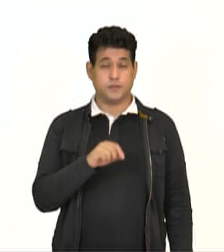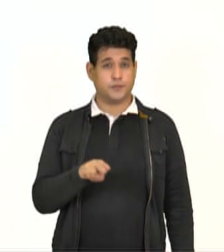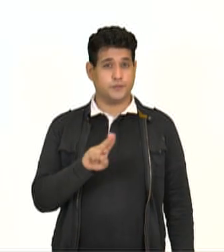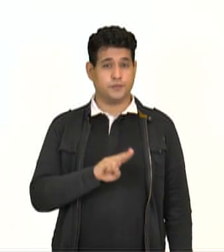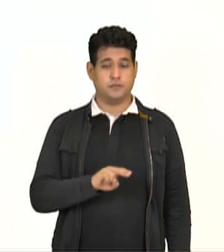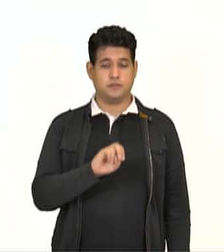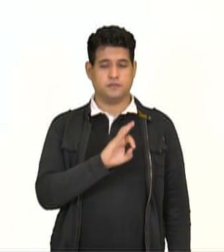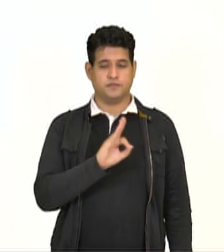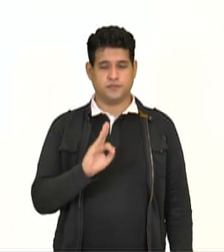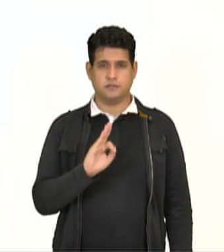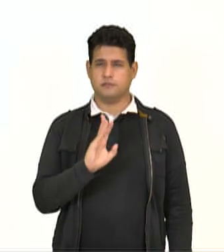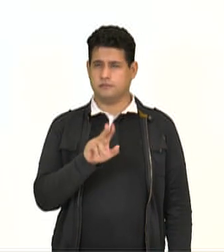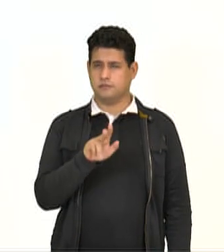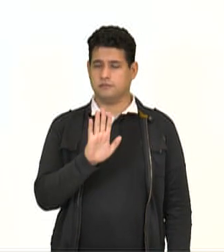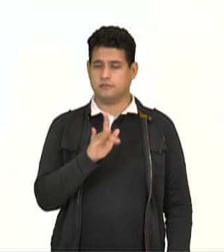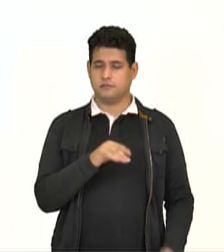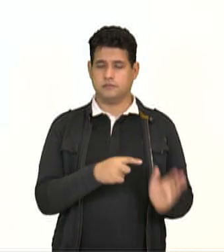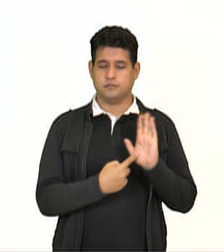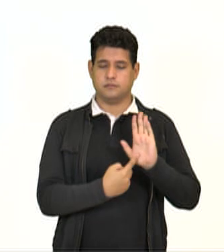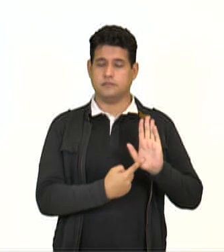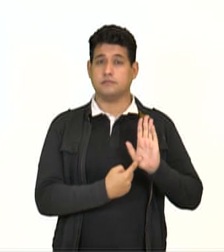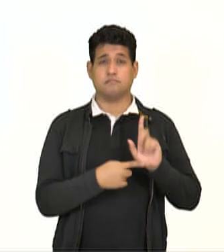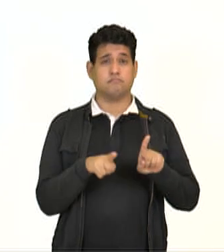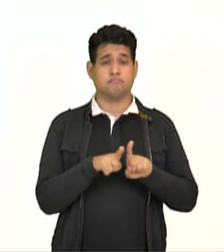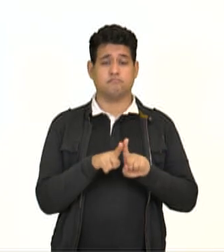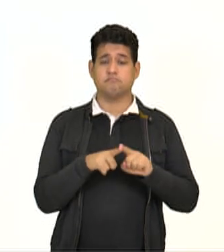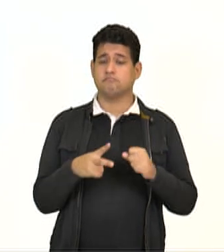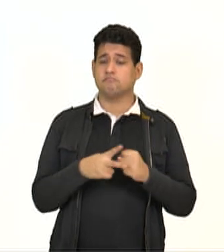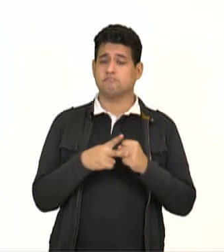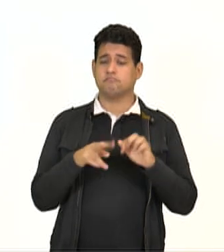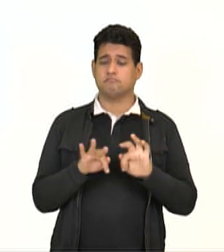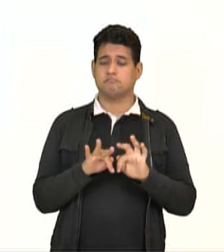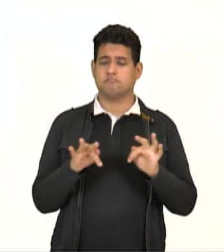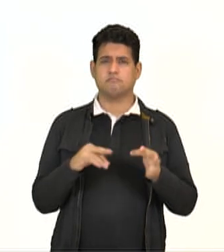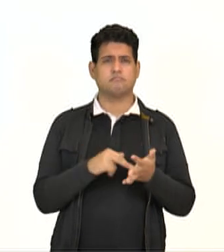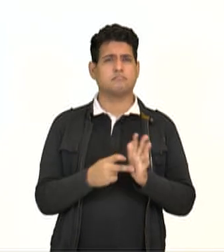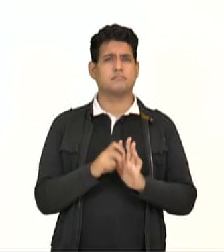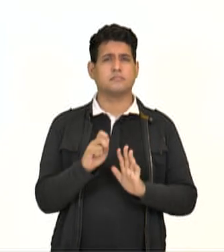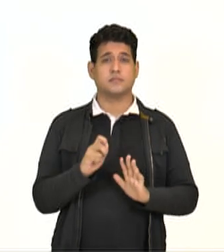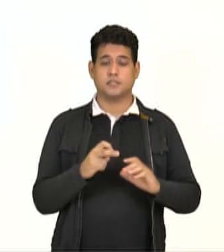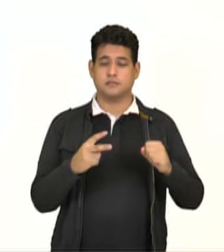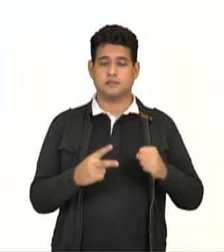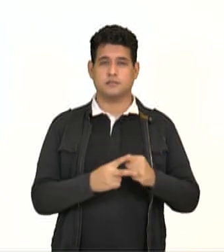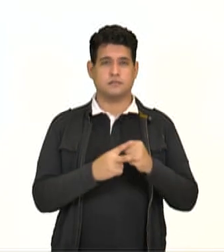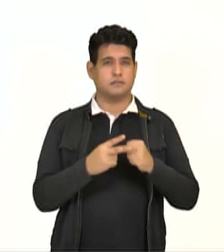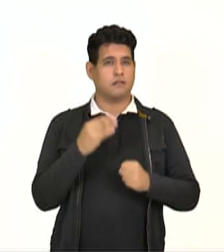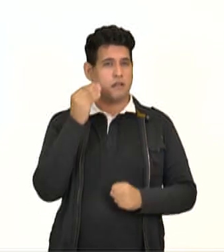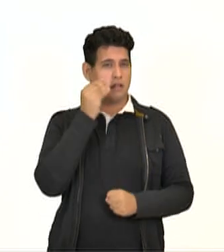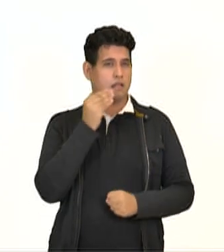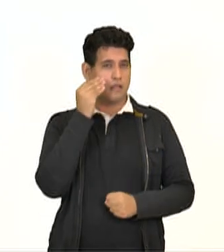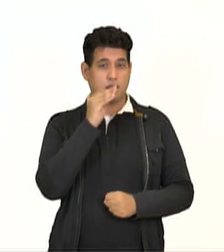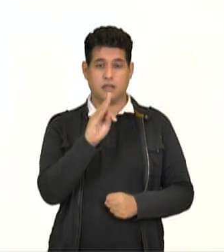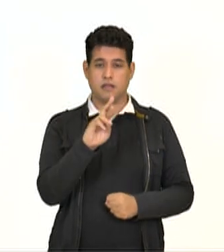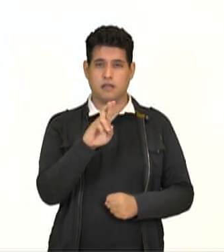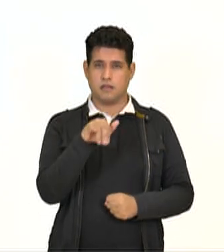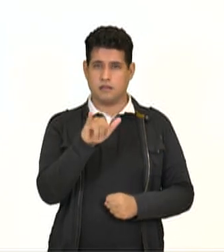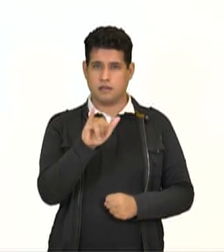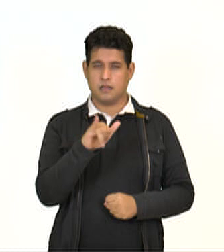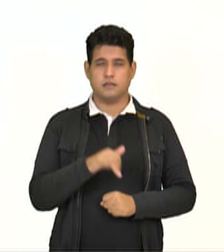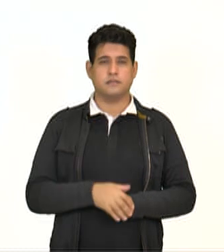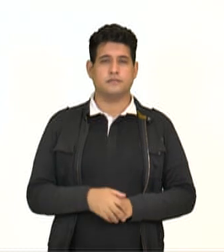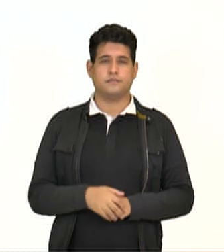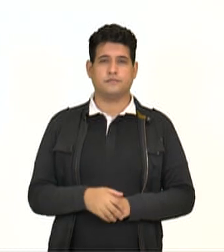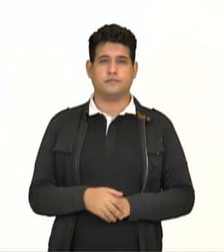if, igual eu mostrei aqui para vocês, e o verbo no presente simples, que no caso é o verbo try. Veja que aqui nós